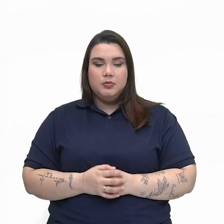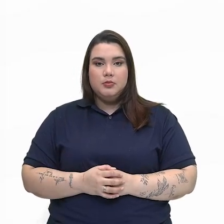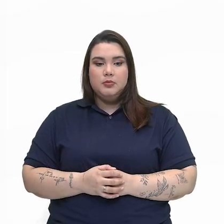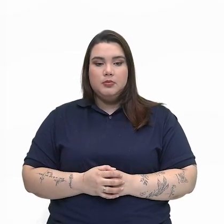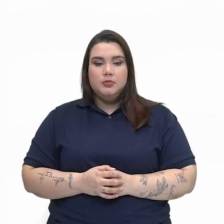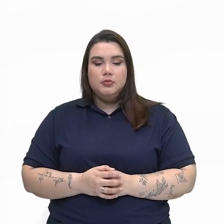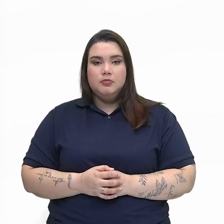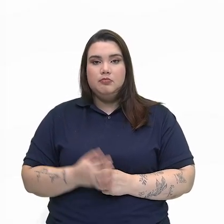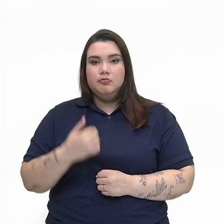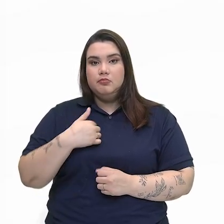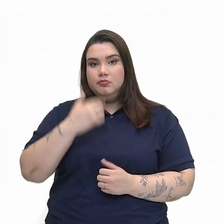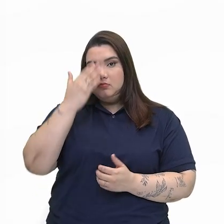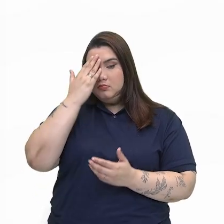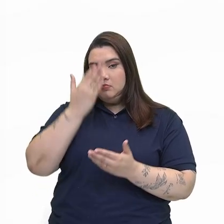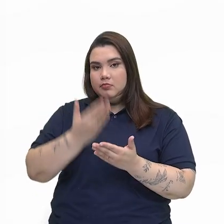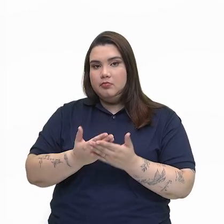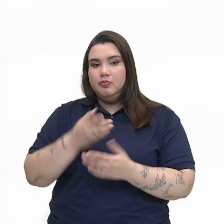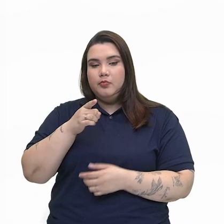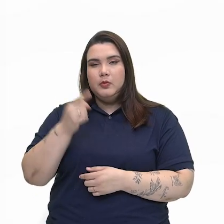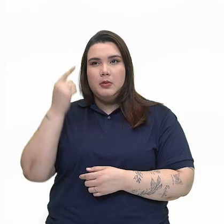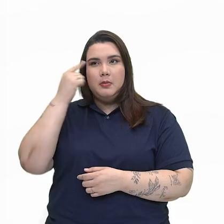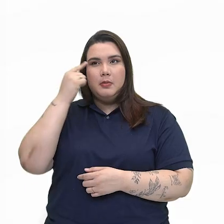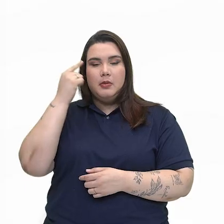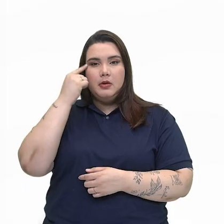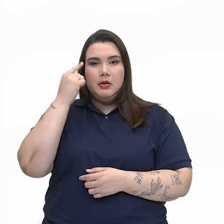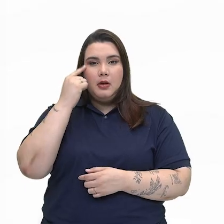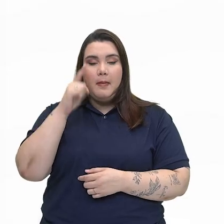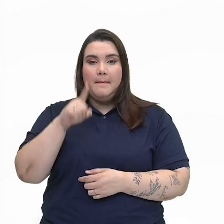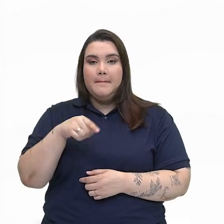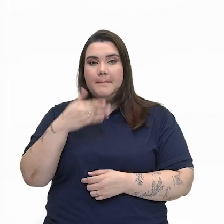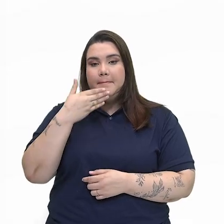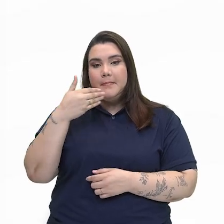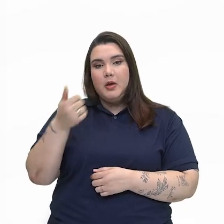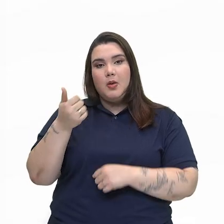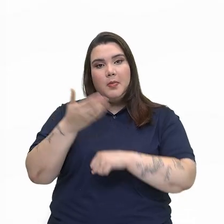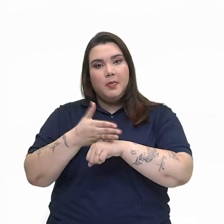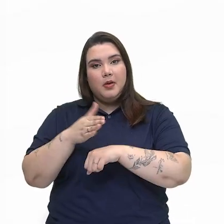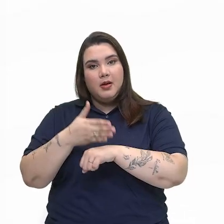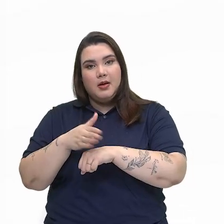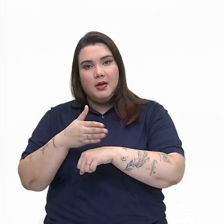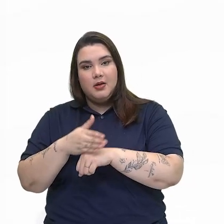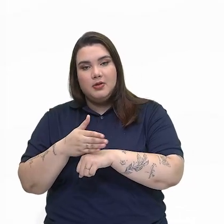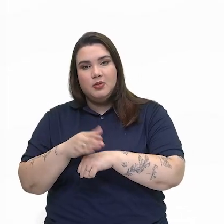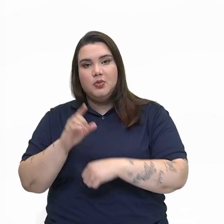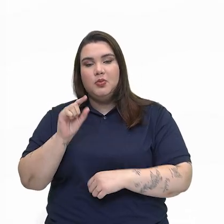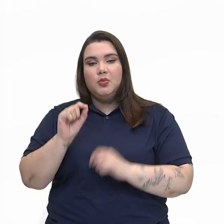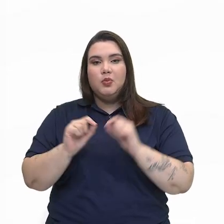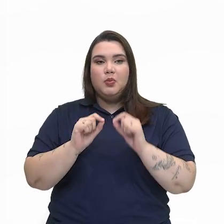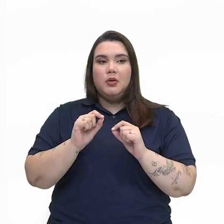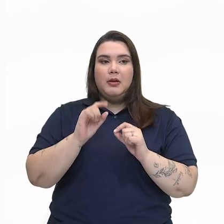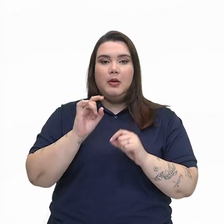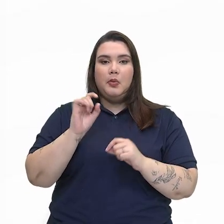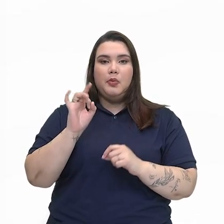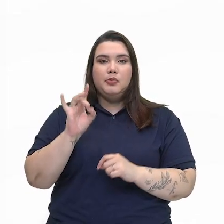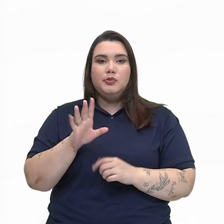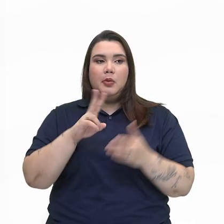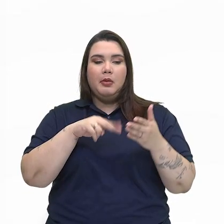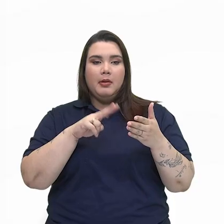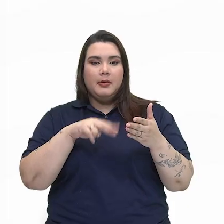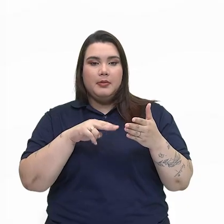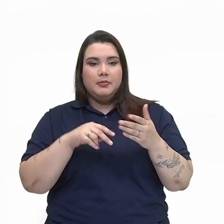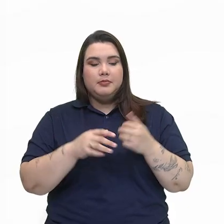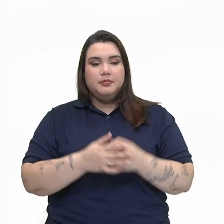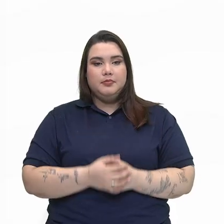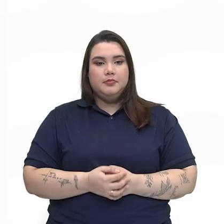aplicá-las. E eu acredito que você deve estar pensando, é muito melhor fazer na prática do que estar lendo a teoria. Então, agora,